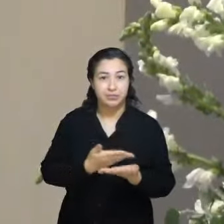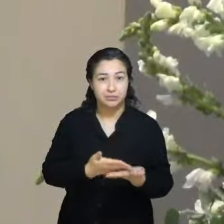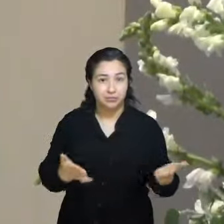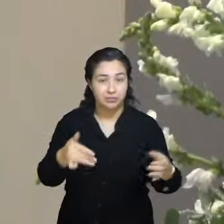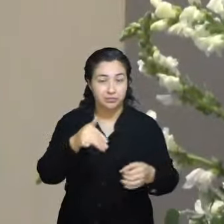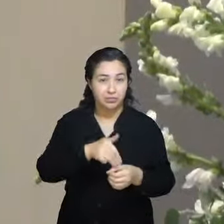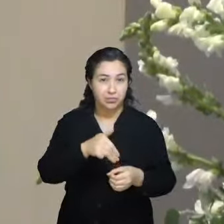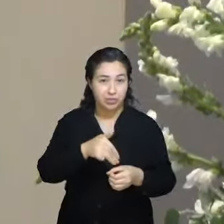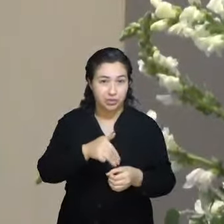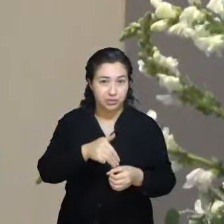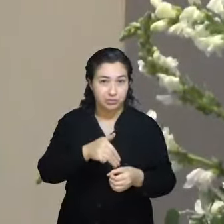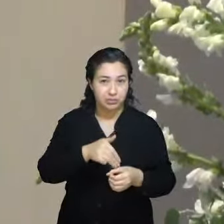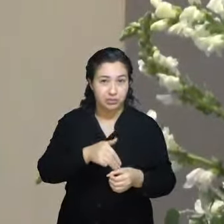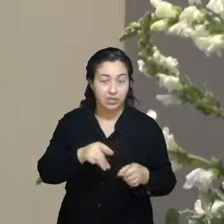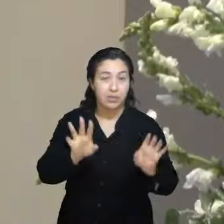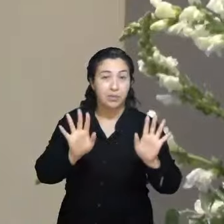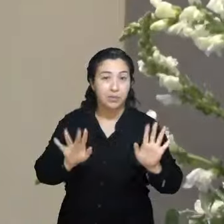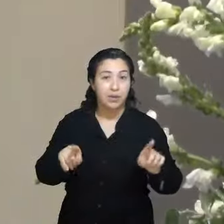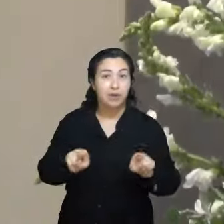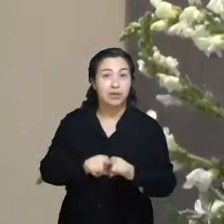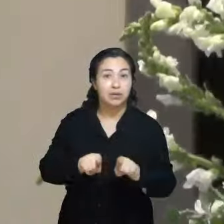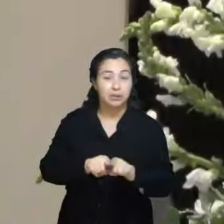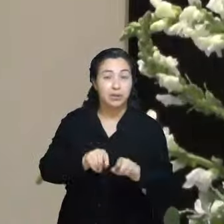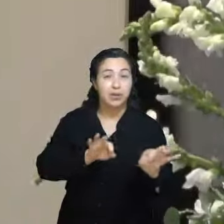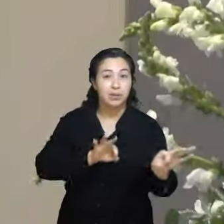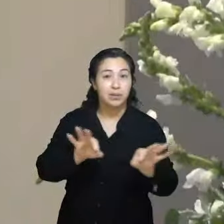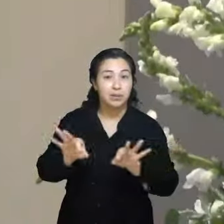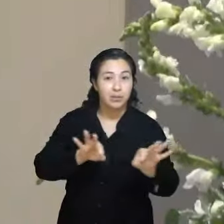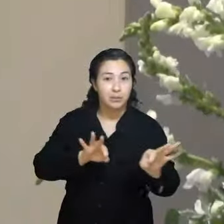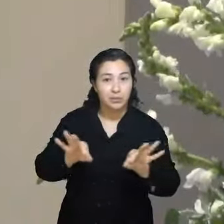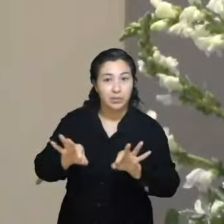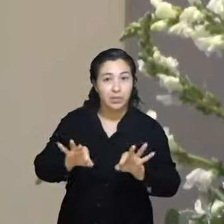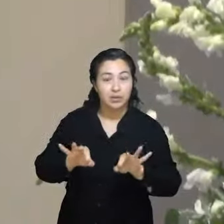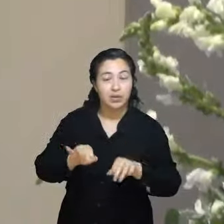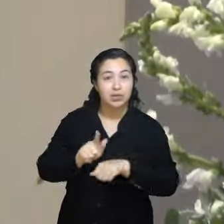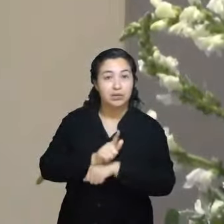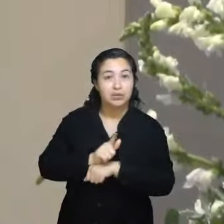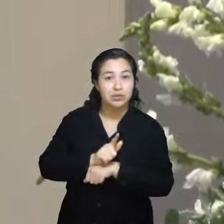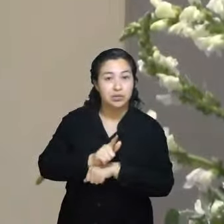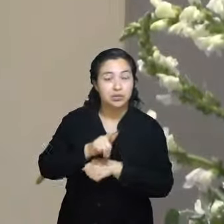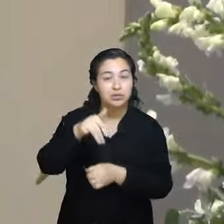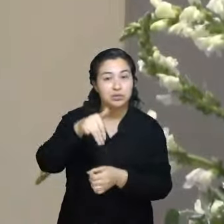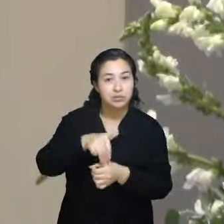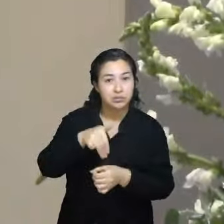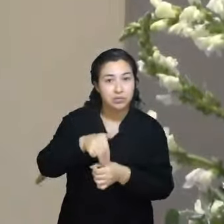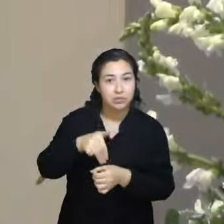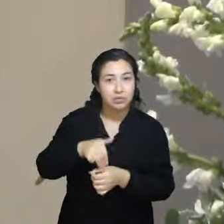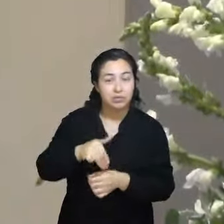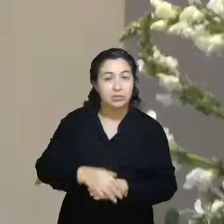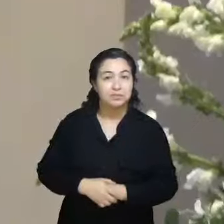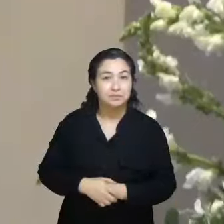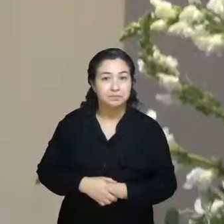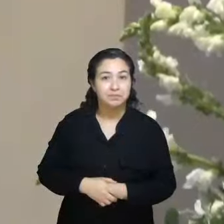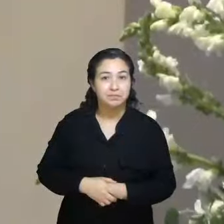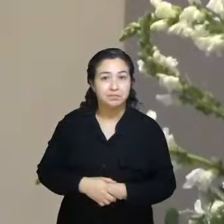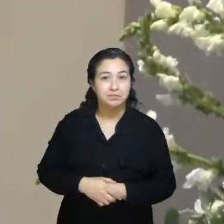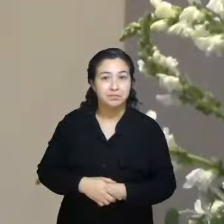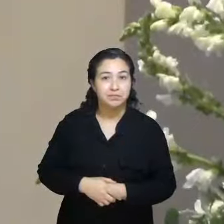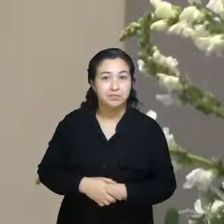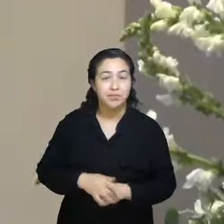efetiva mas na busca da realização de uma gestão Municipal que Garanta em larga medida o